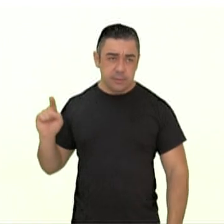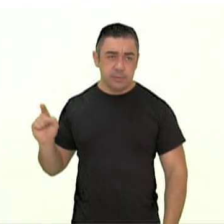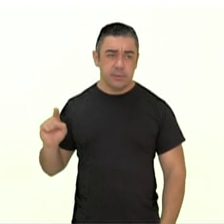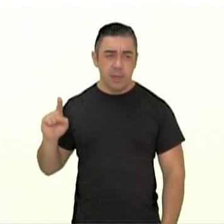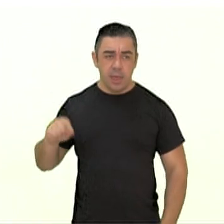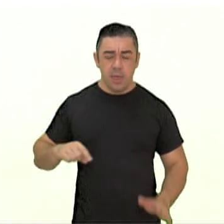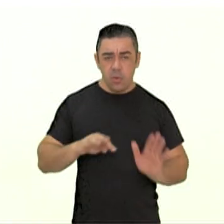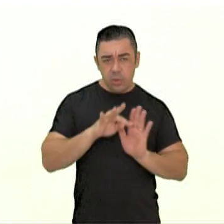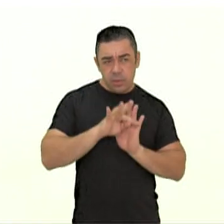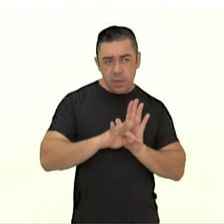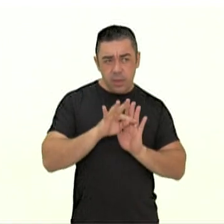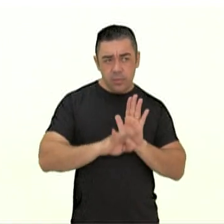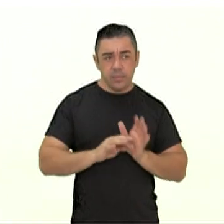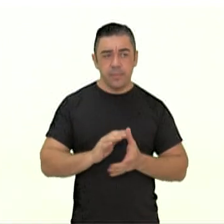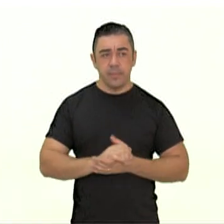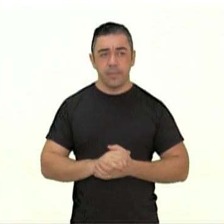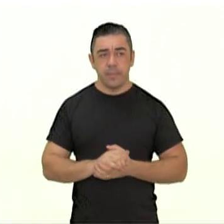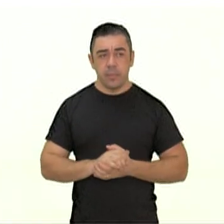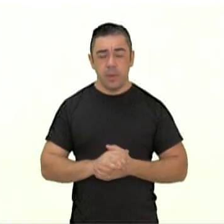deste texto.